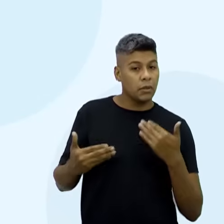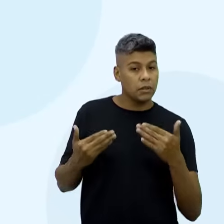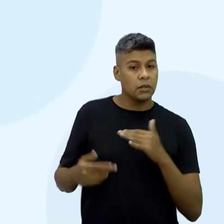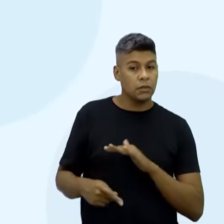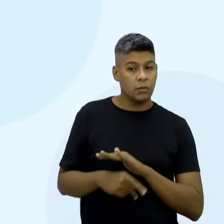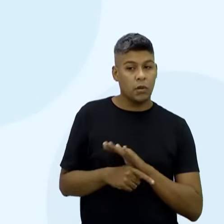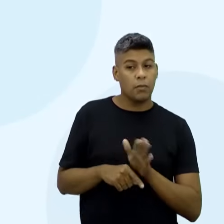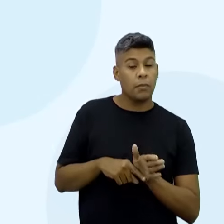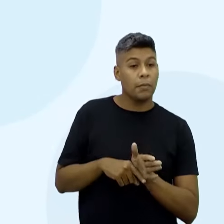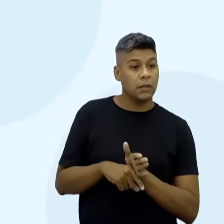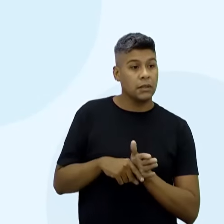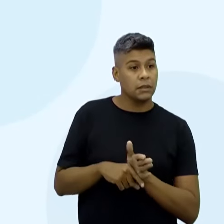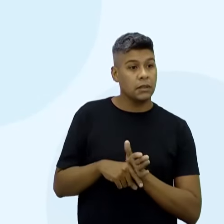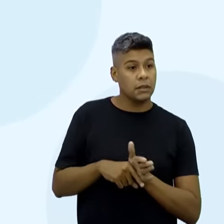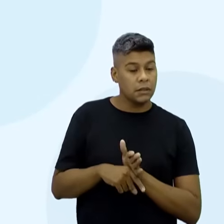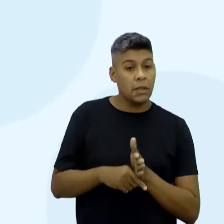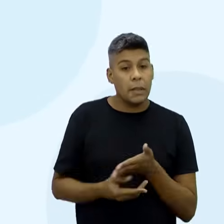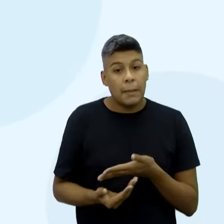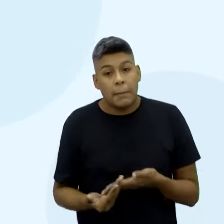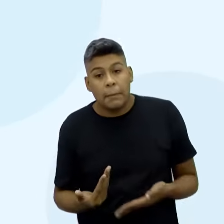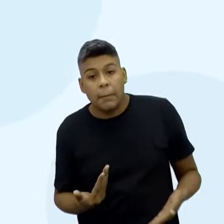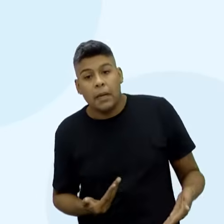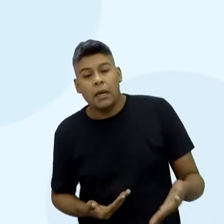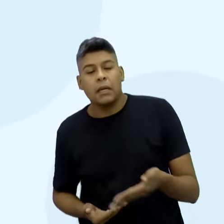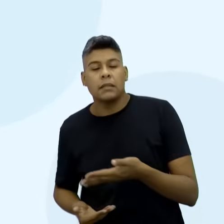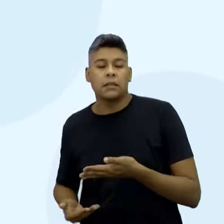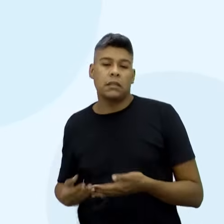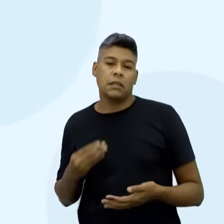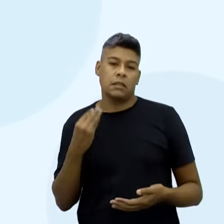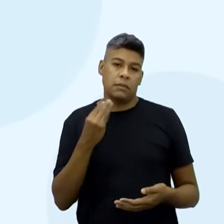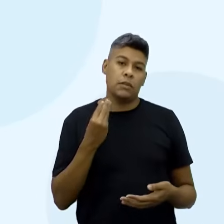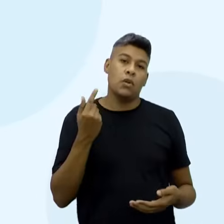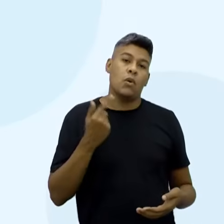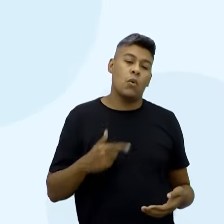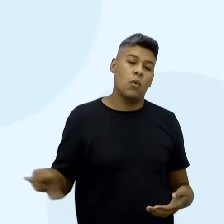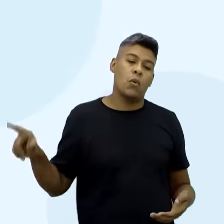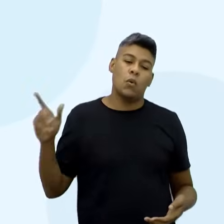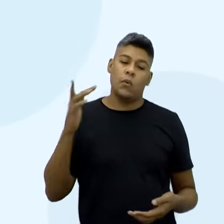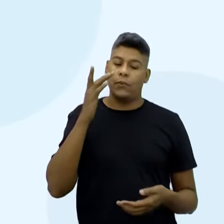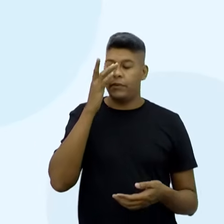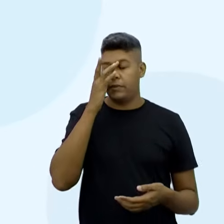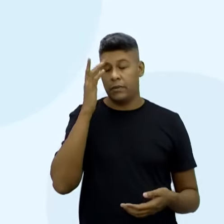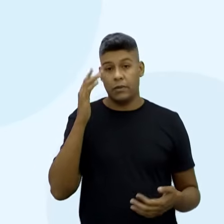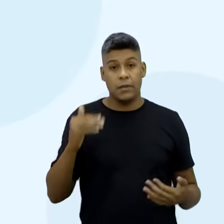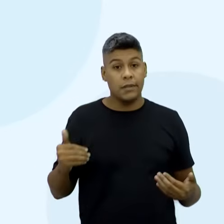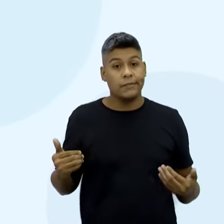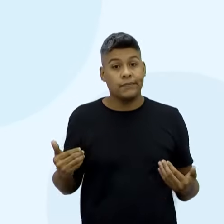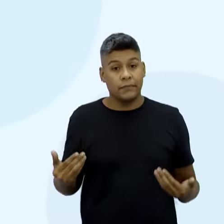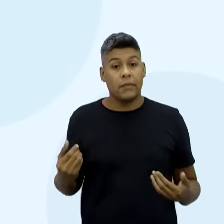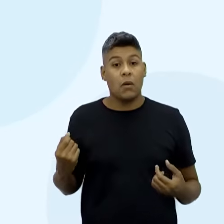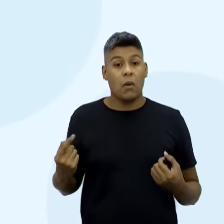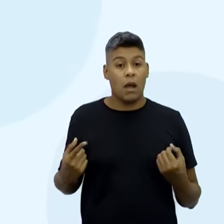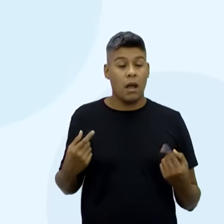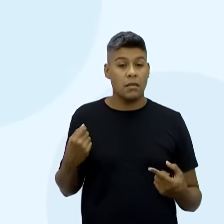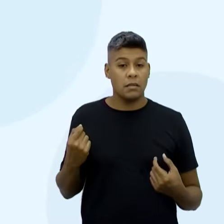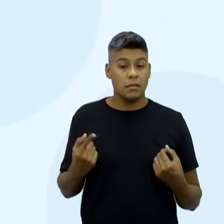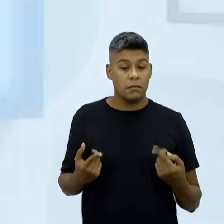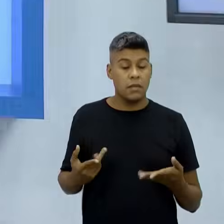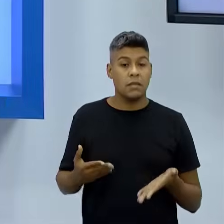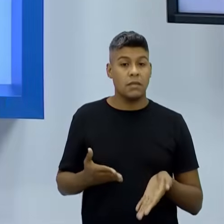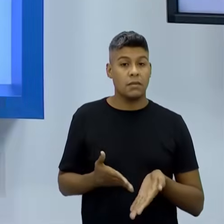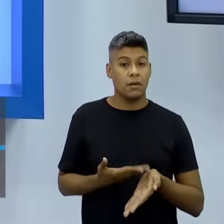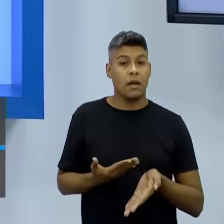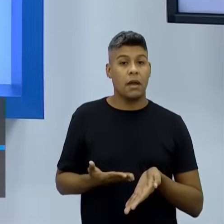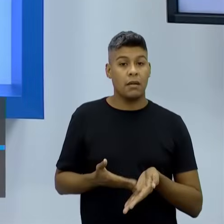sua pesquisa, para partilhar experiências com outros cientistas. Então, muitas vezes esses cadernos,